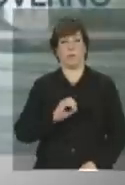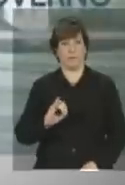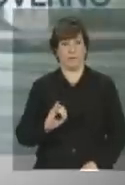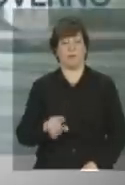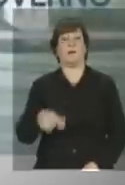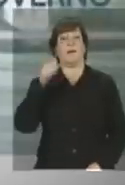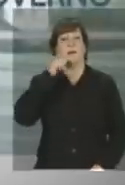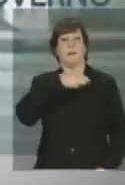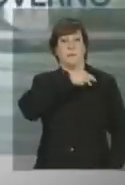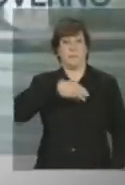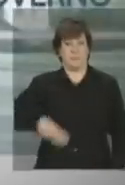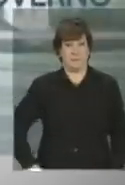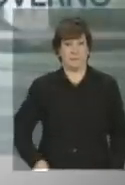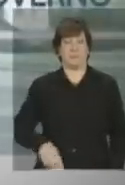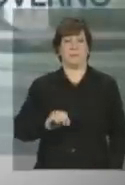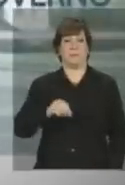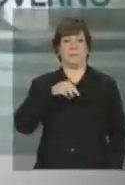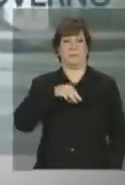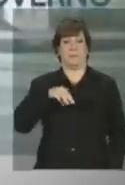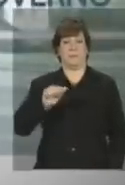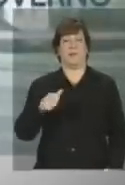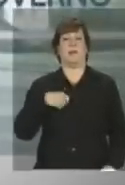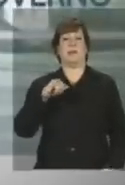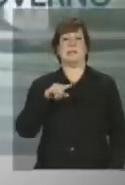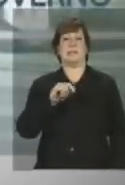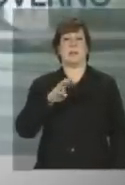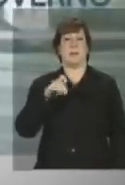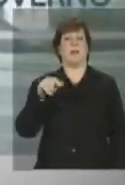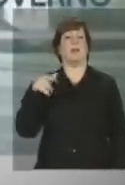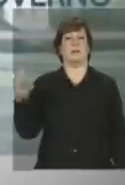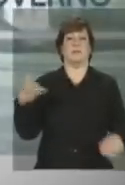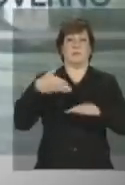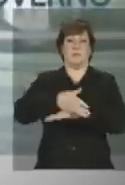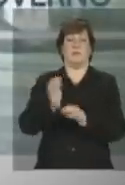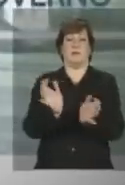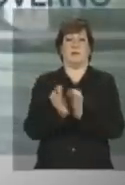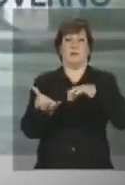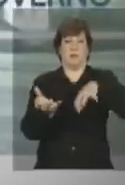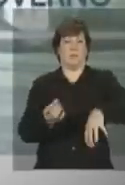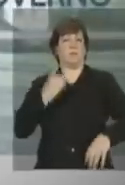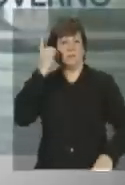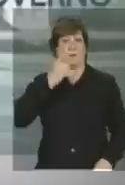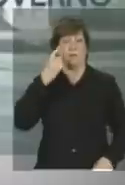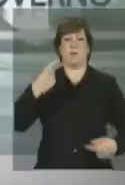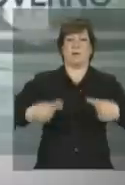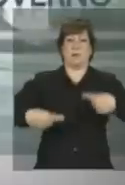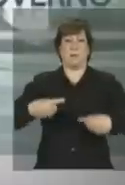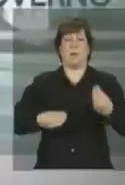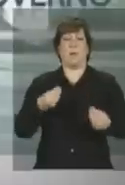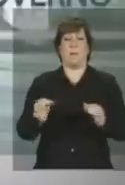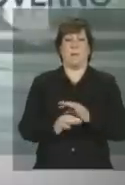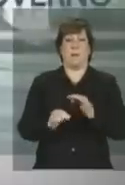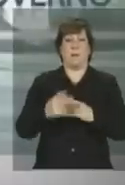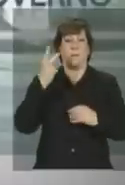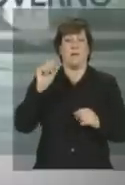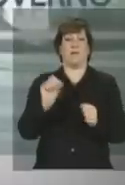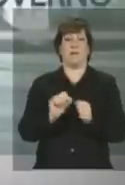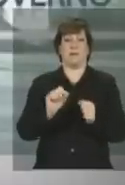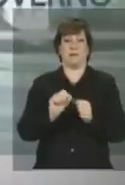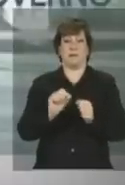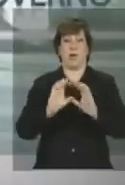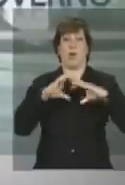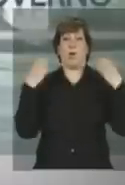Olá, a ministra do Meio Ambiente, Isabela Teixeira, participou na Câmara dos Deputados de um debate preparatório para a realização